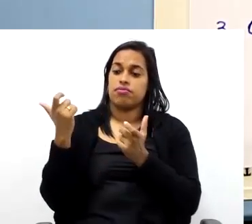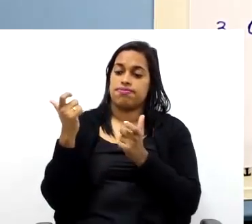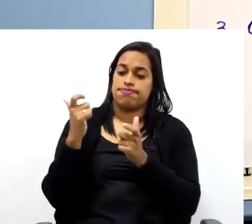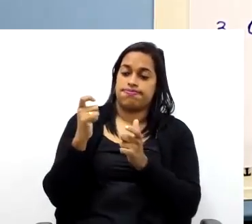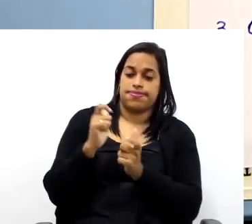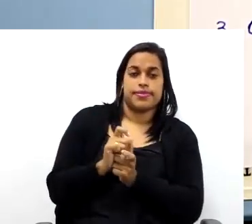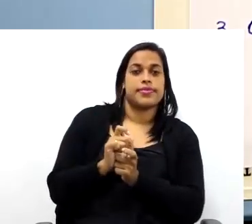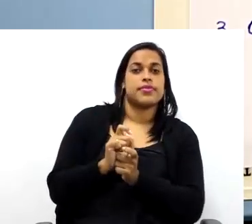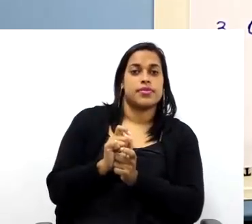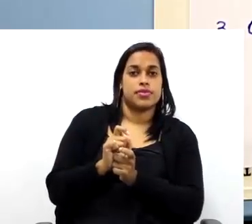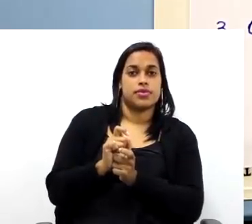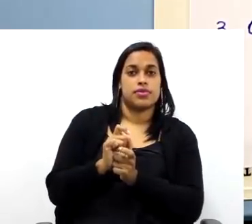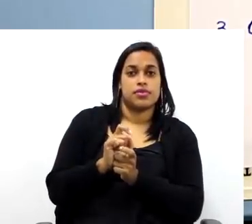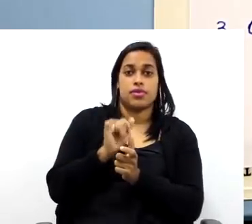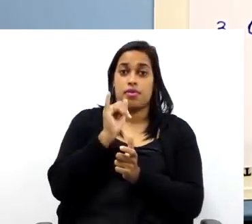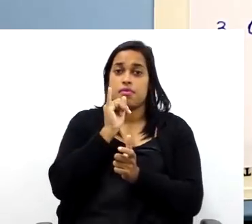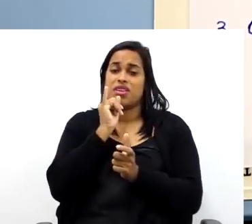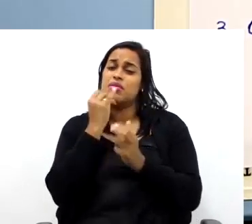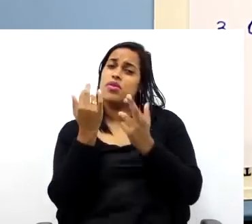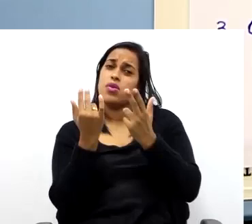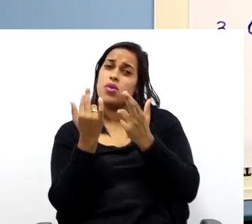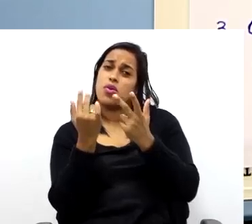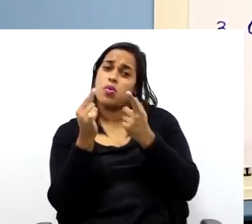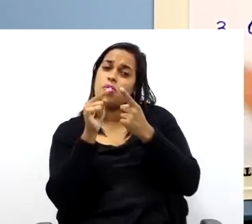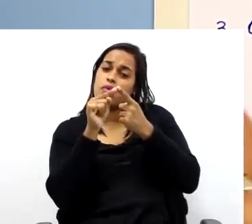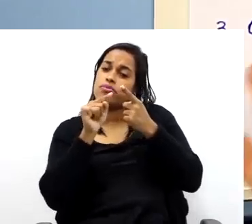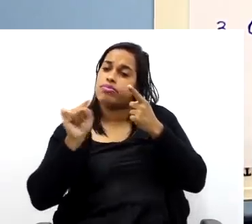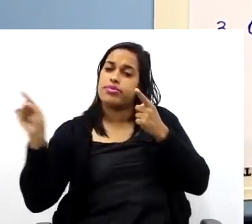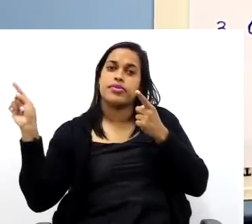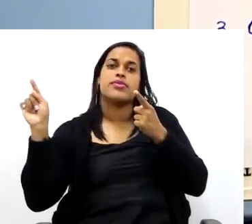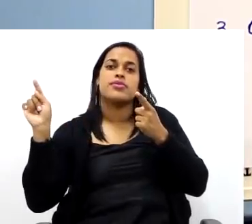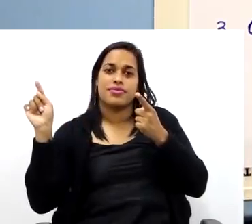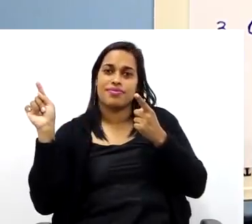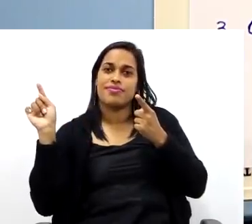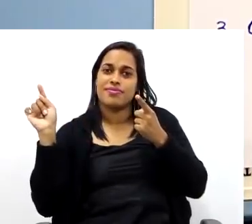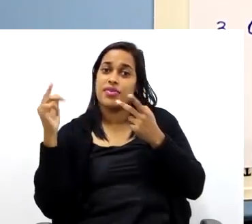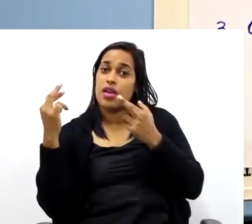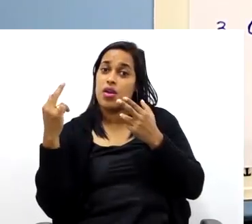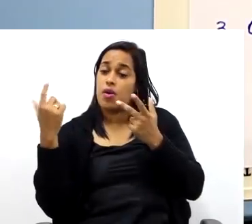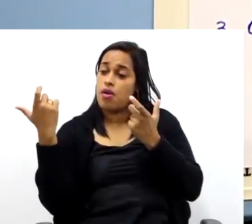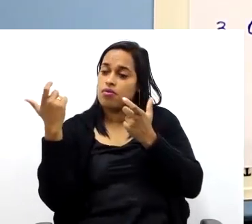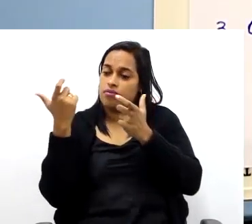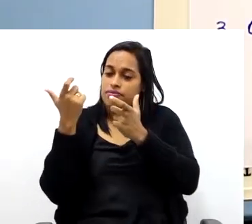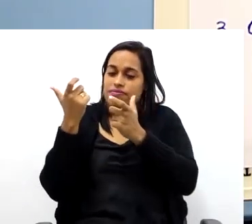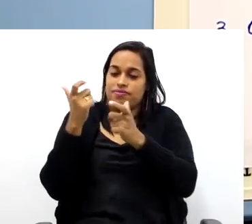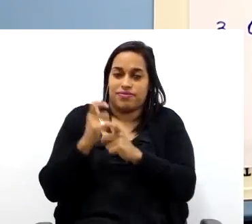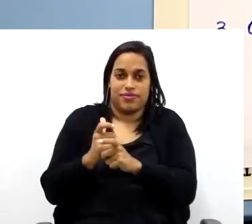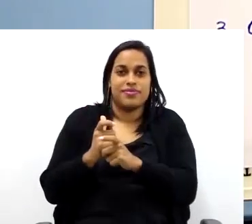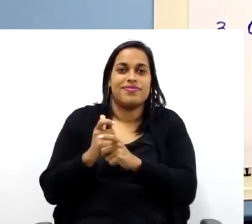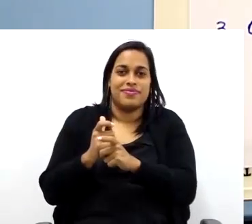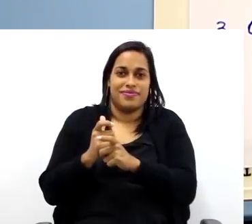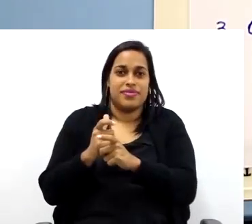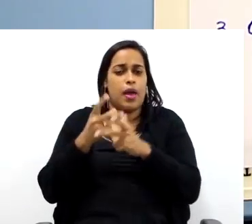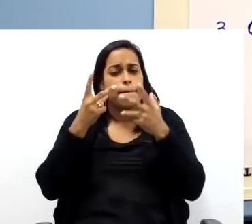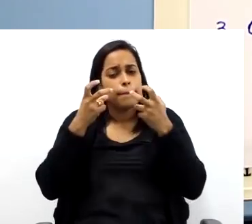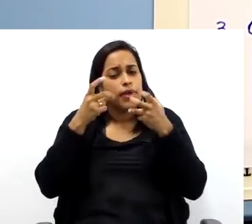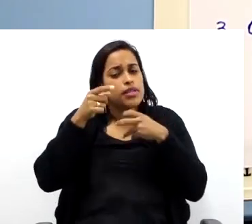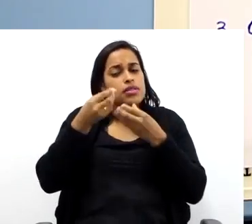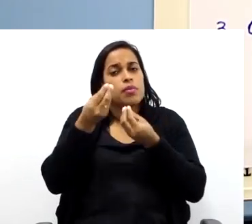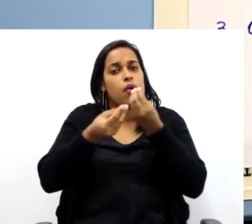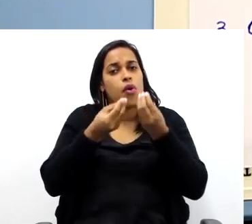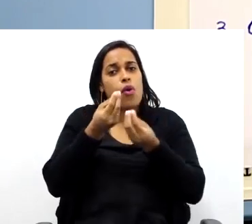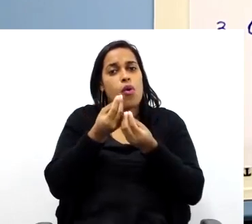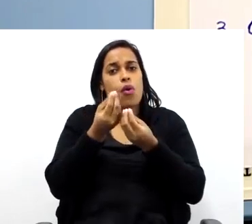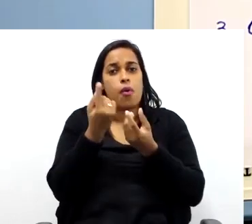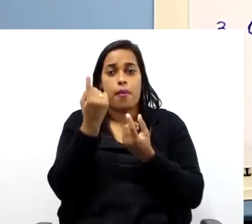No caso, a caneta está simulando uma aresta. Então, a aresta vai ser projetada em tamanho reduzido. Observem a posição paralela